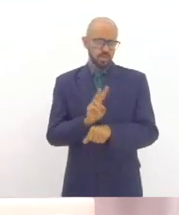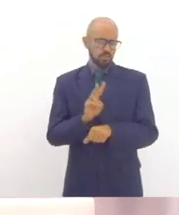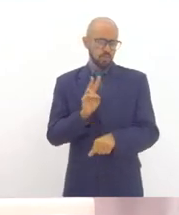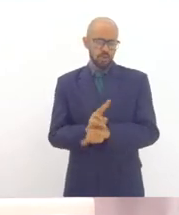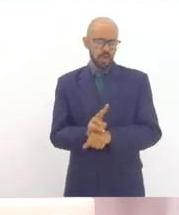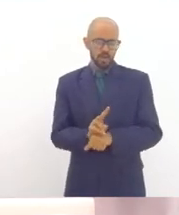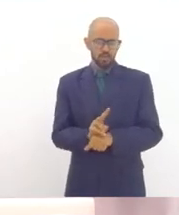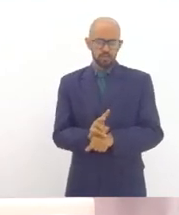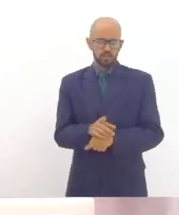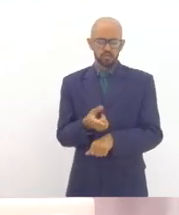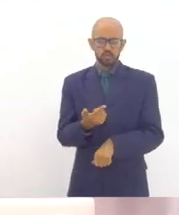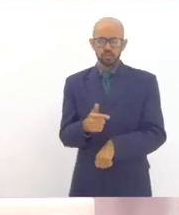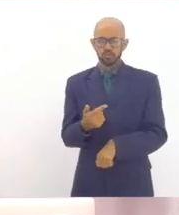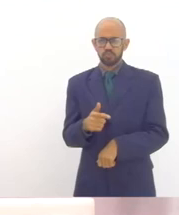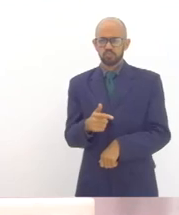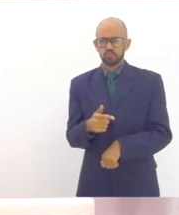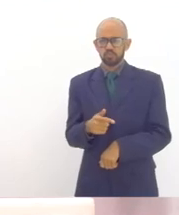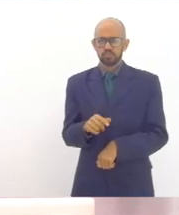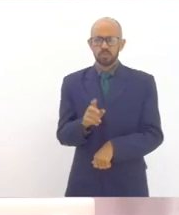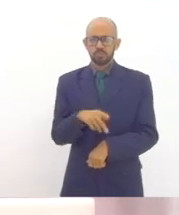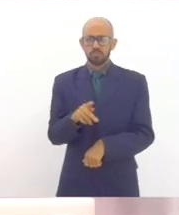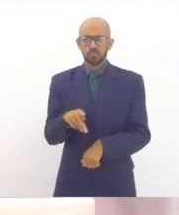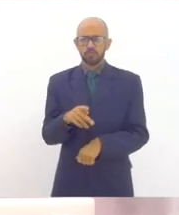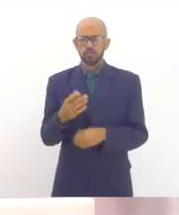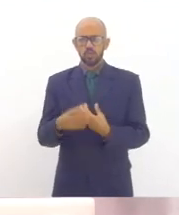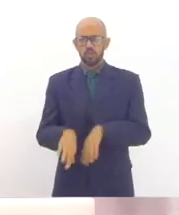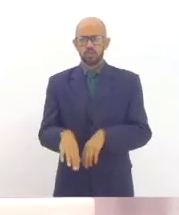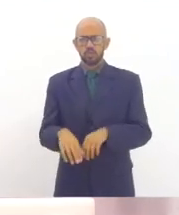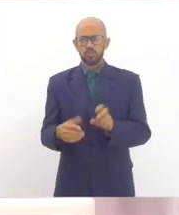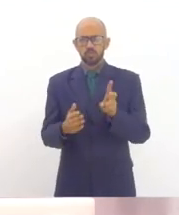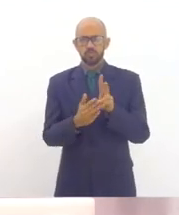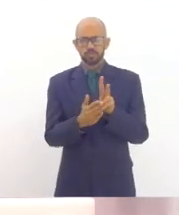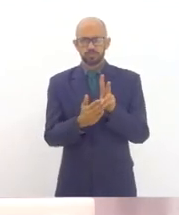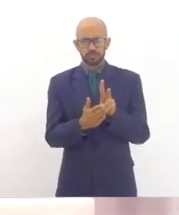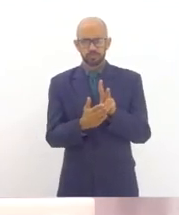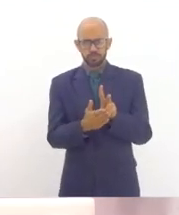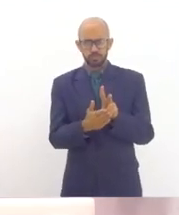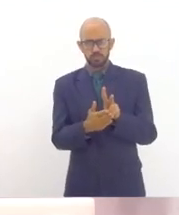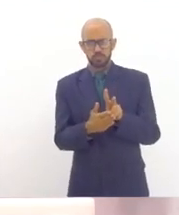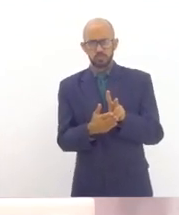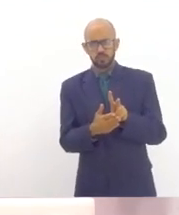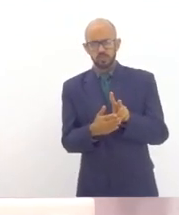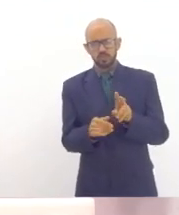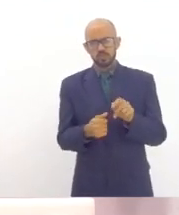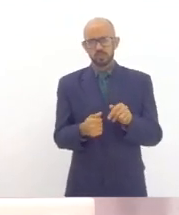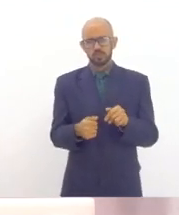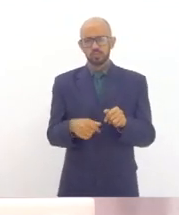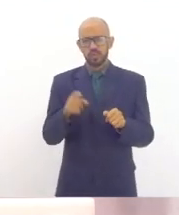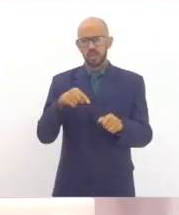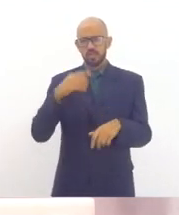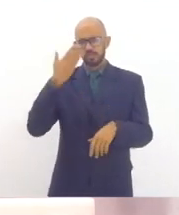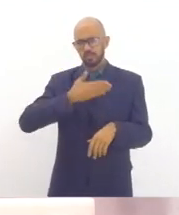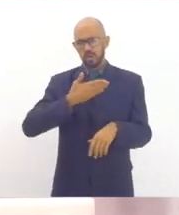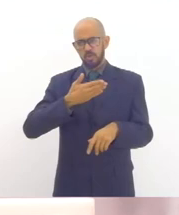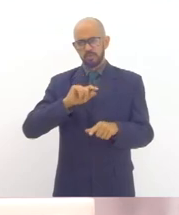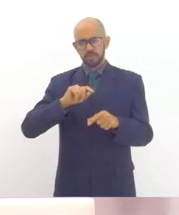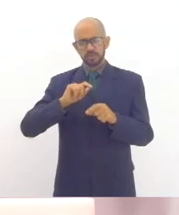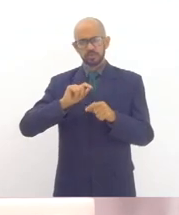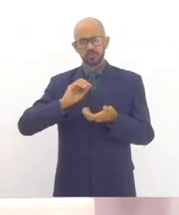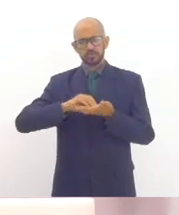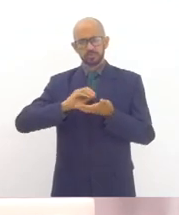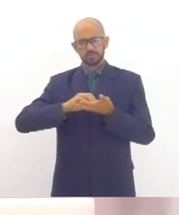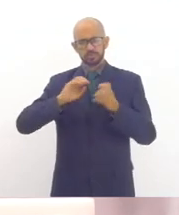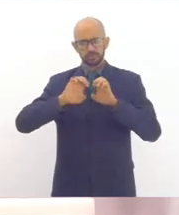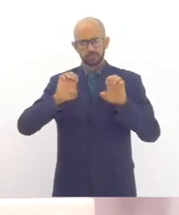não tem nenhum professor, né, concursado indígena, mostra, né, uma desestruturação,